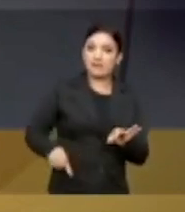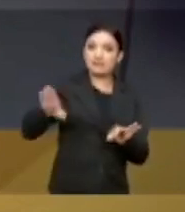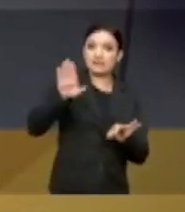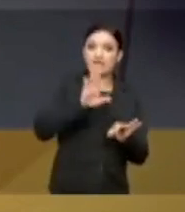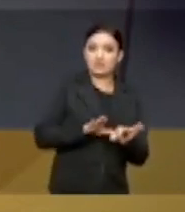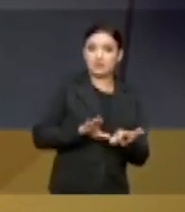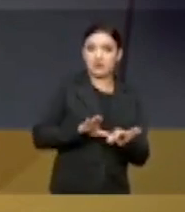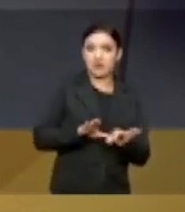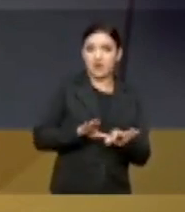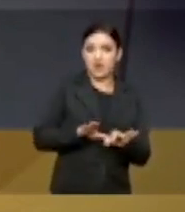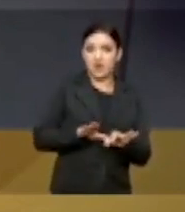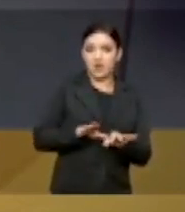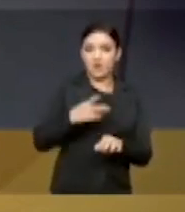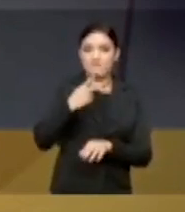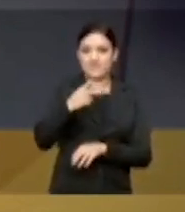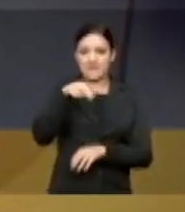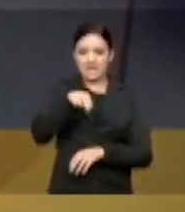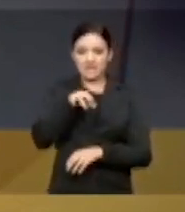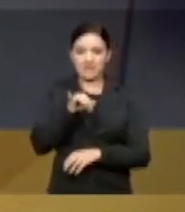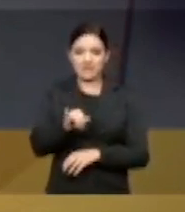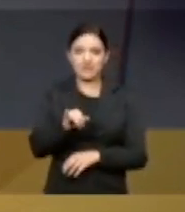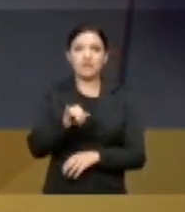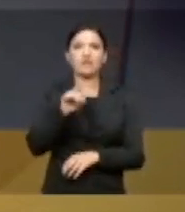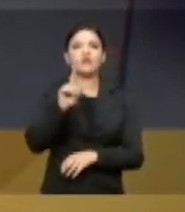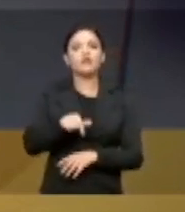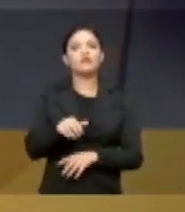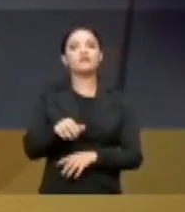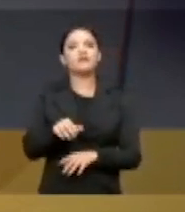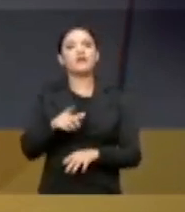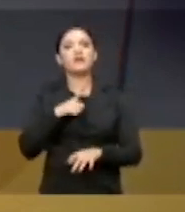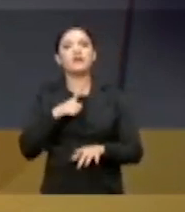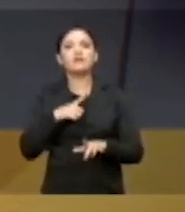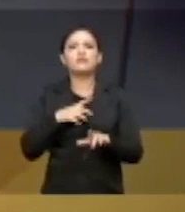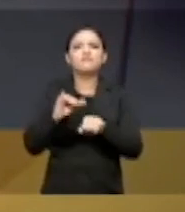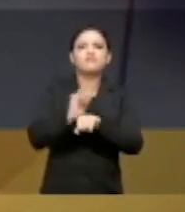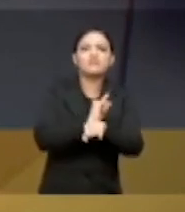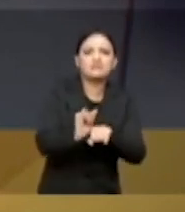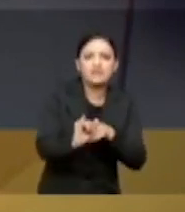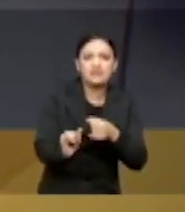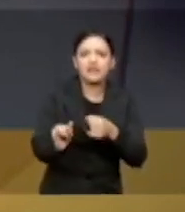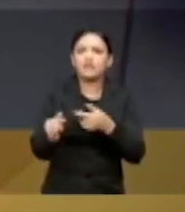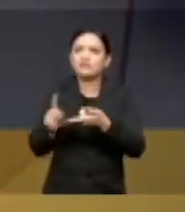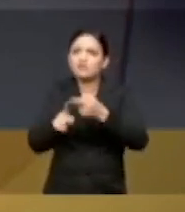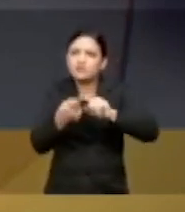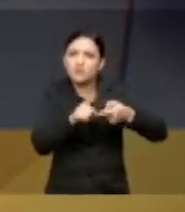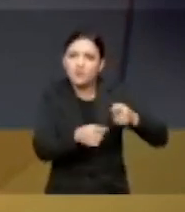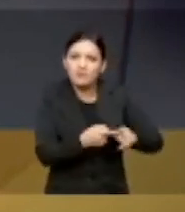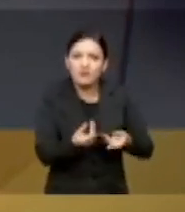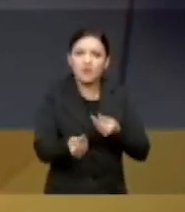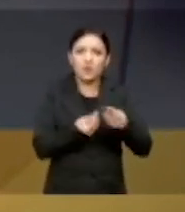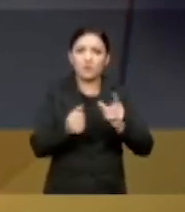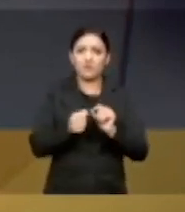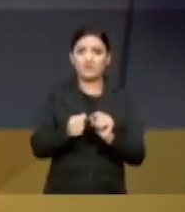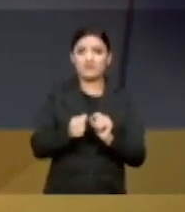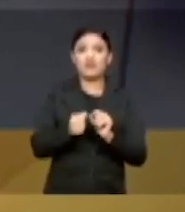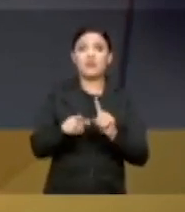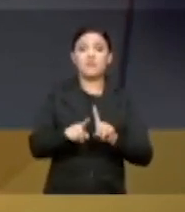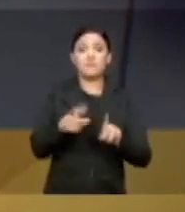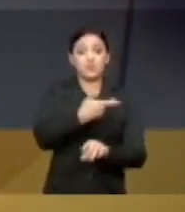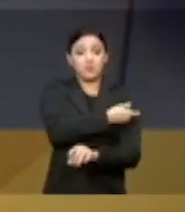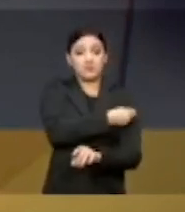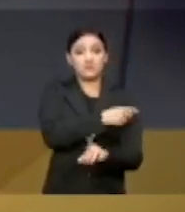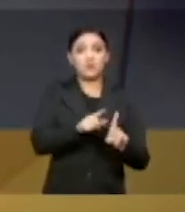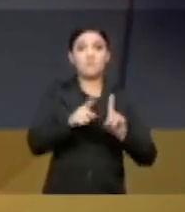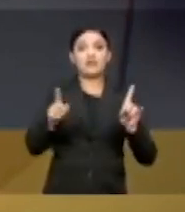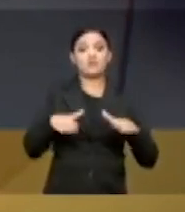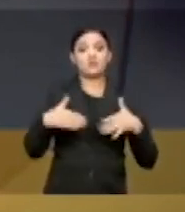PNI, política pública que articula as esferas da federação segundo mecânica cooperativa testada, comprovada e muitíssimo